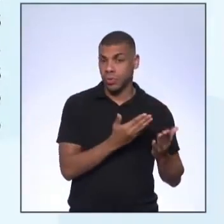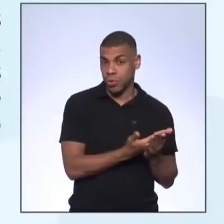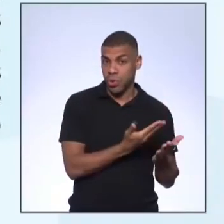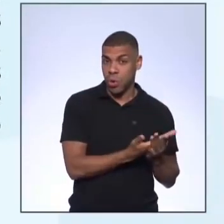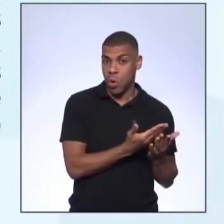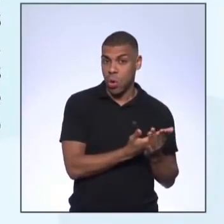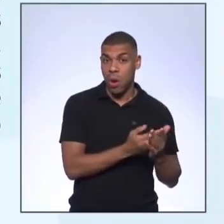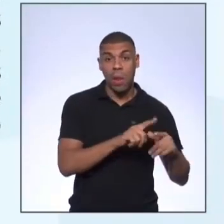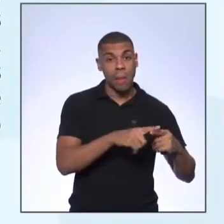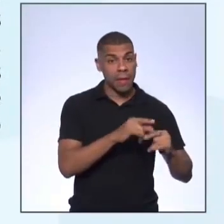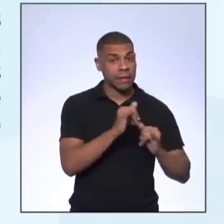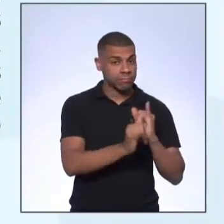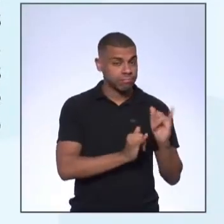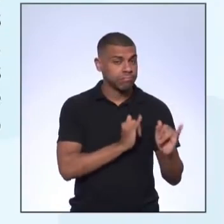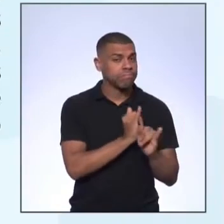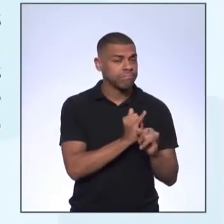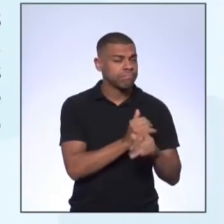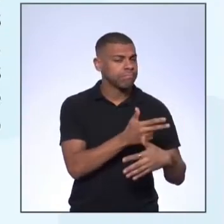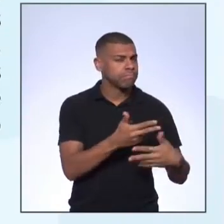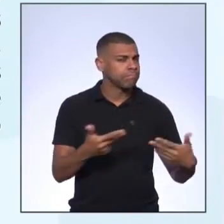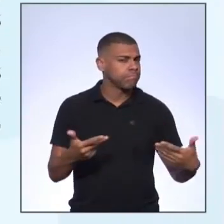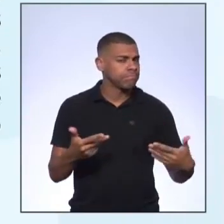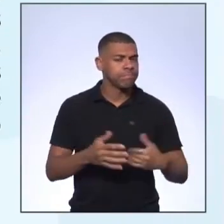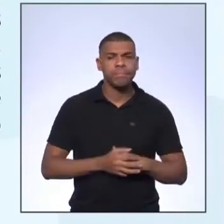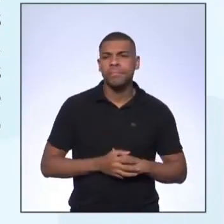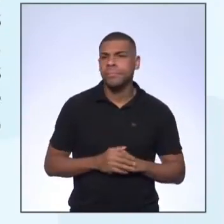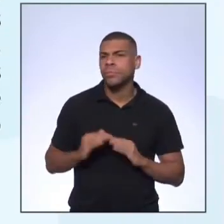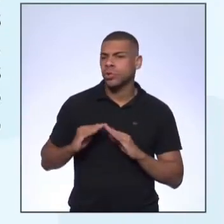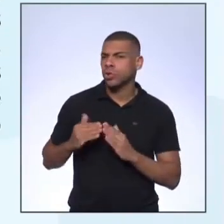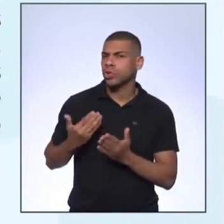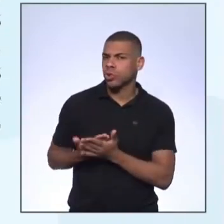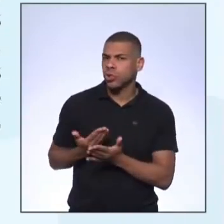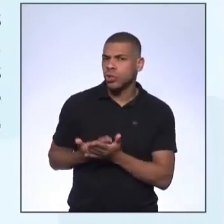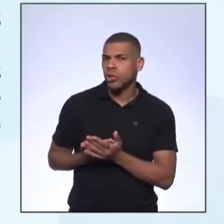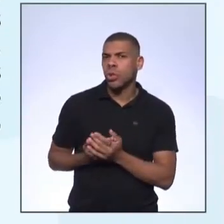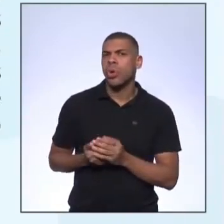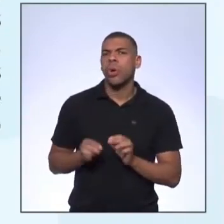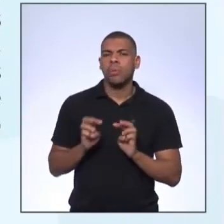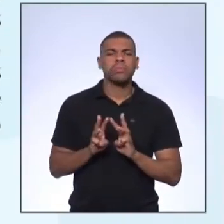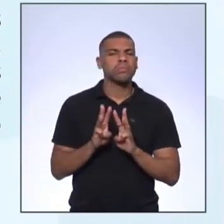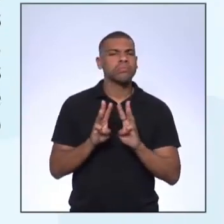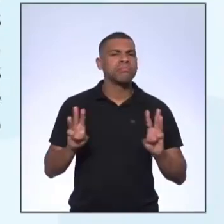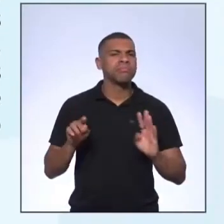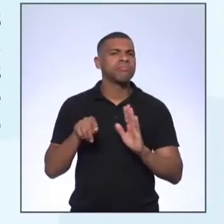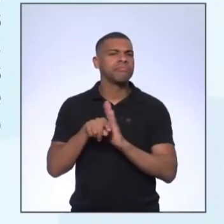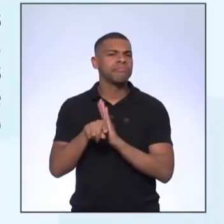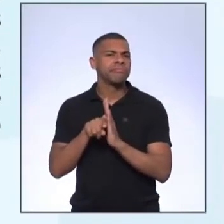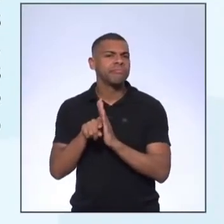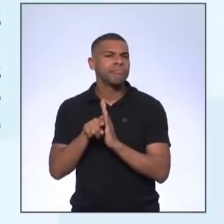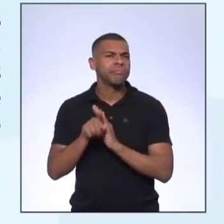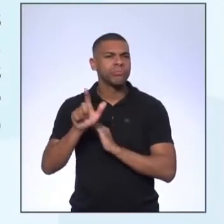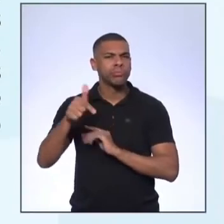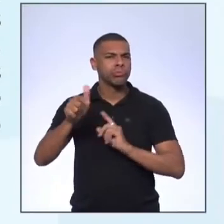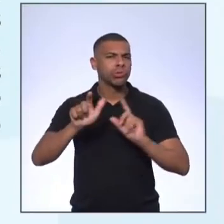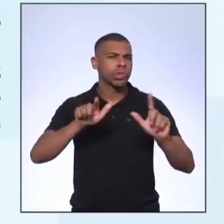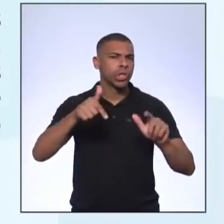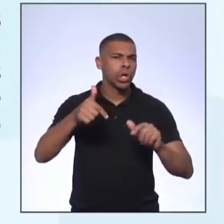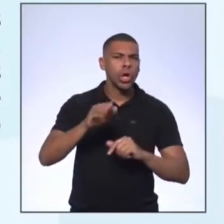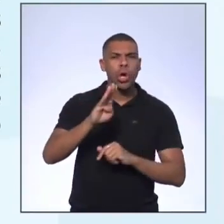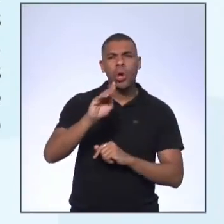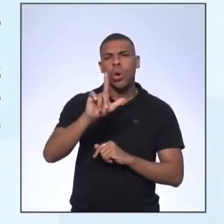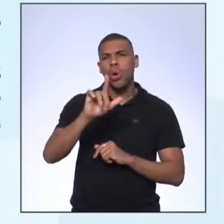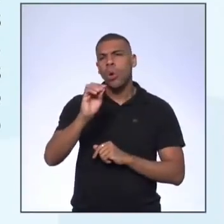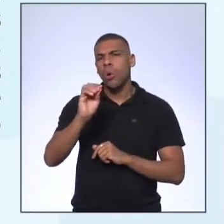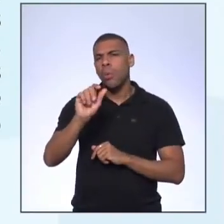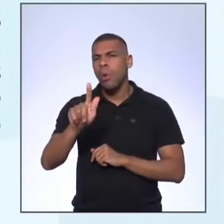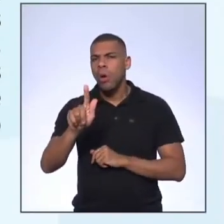certo que a internet propicia inúmeros benefícios para a educação dos jovens, como sites de busca, páginas de outras escolas, blogs,